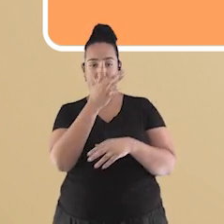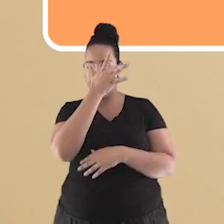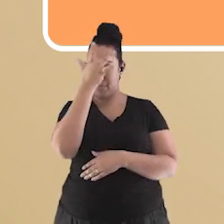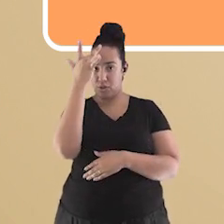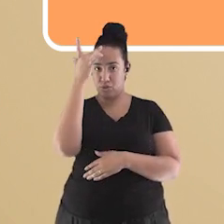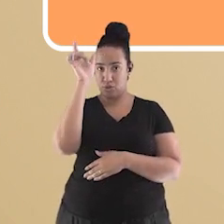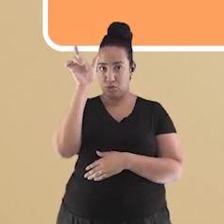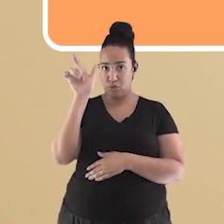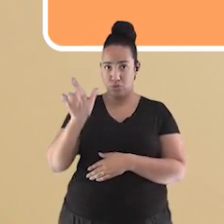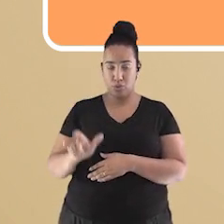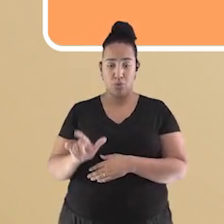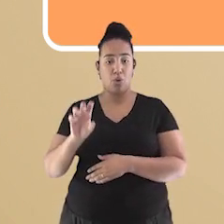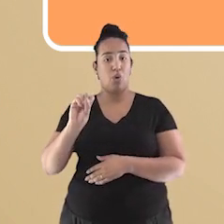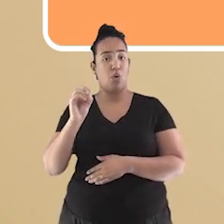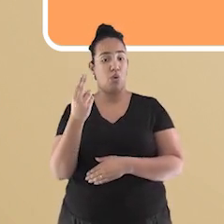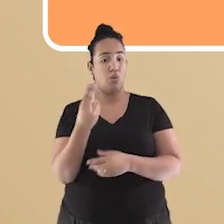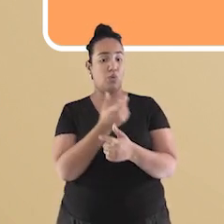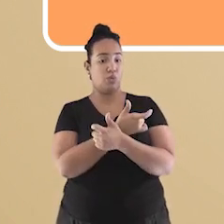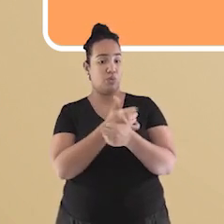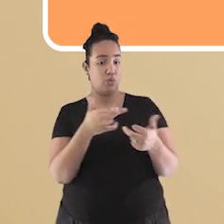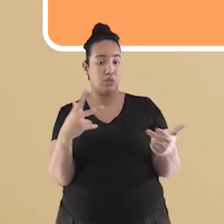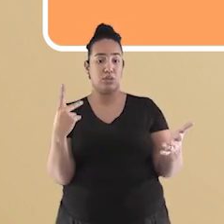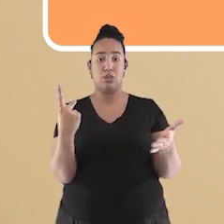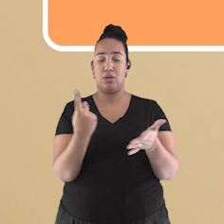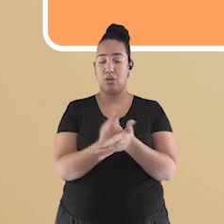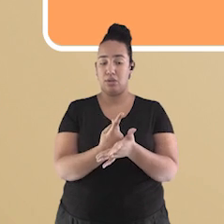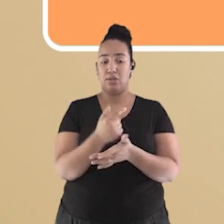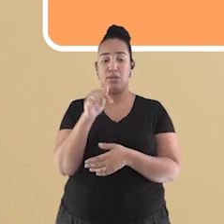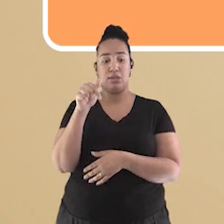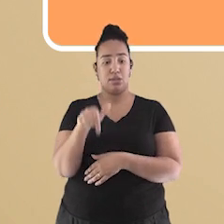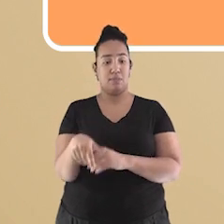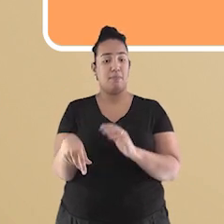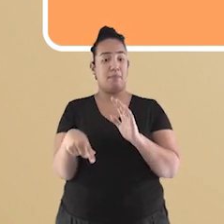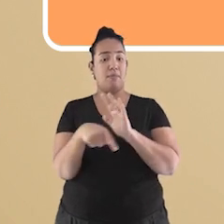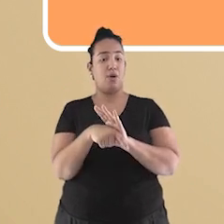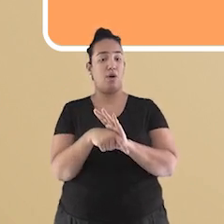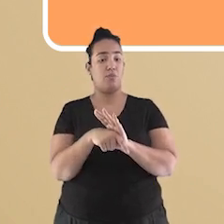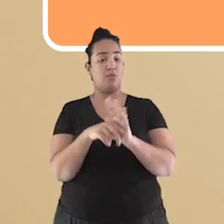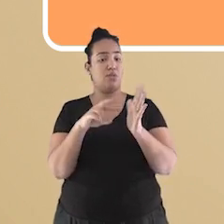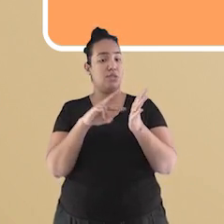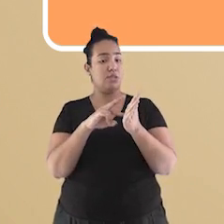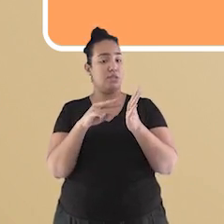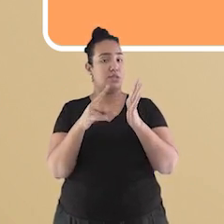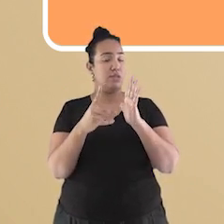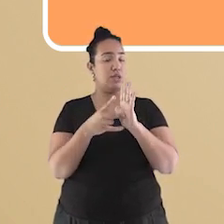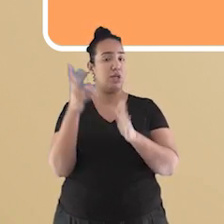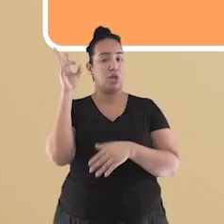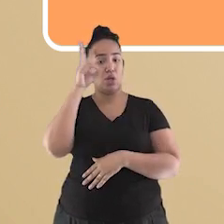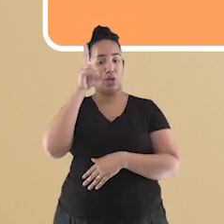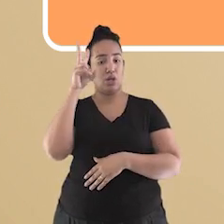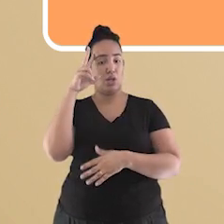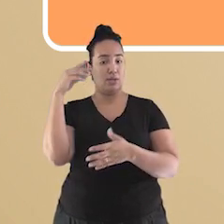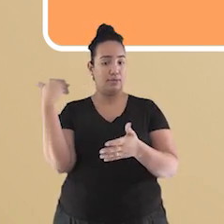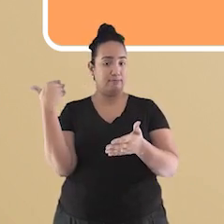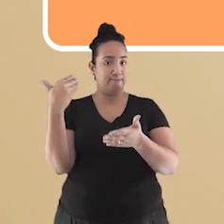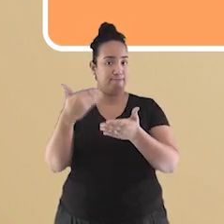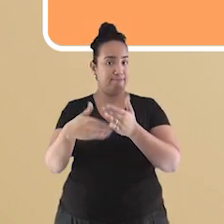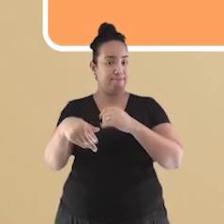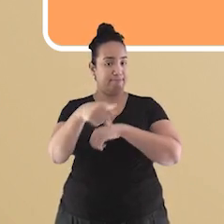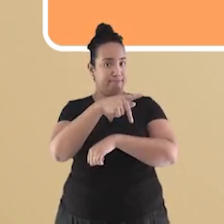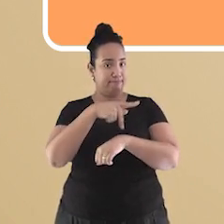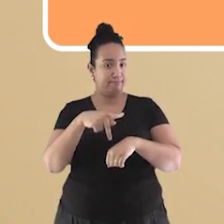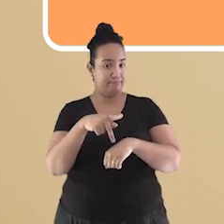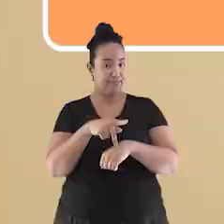relacionados a pessoas ou acontecimentos que são considerados significativos para a história